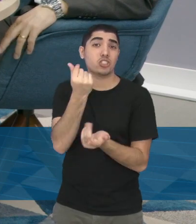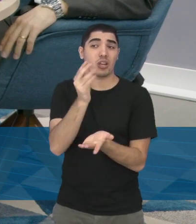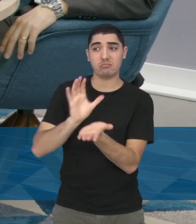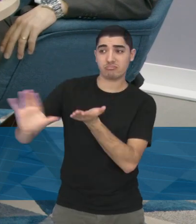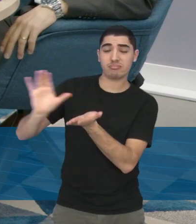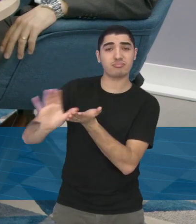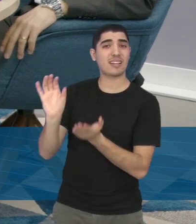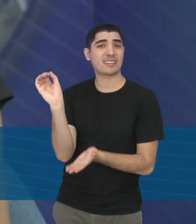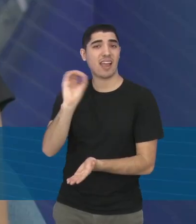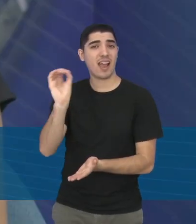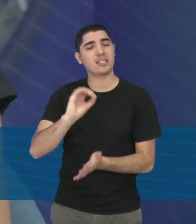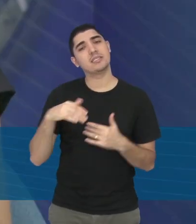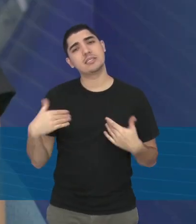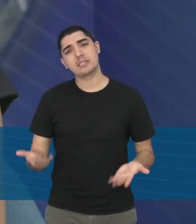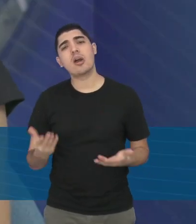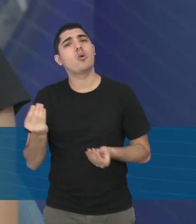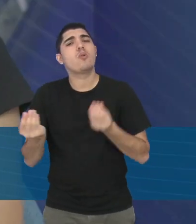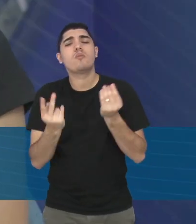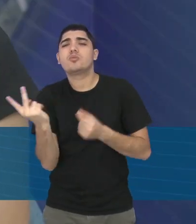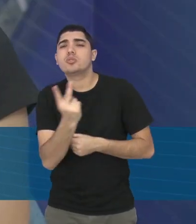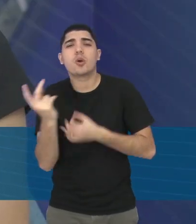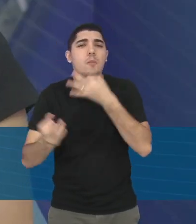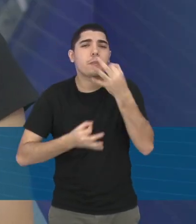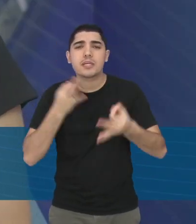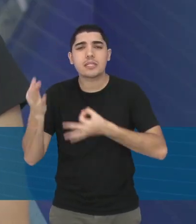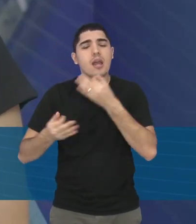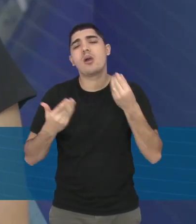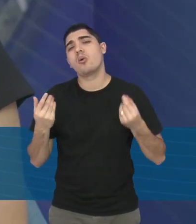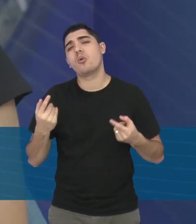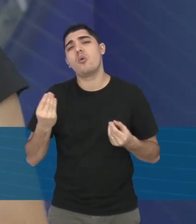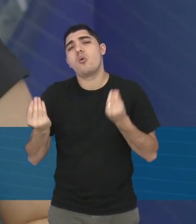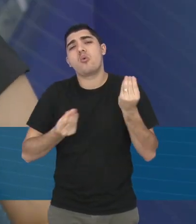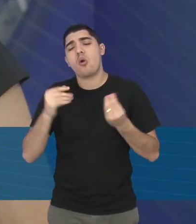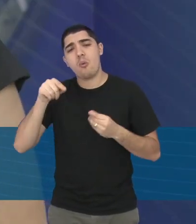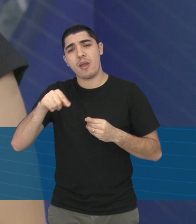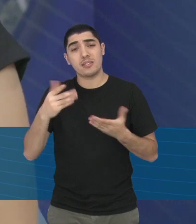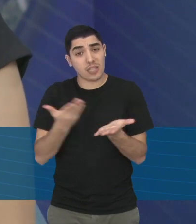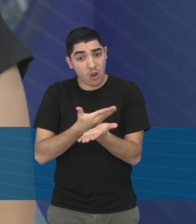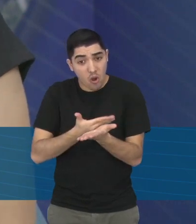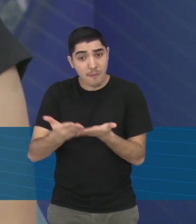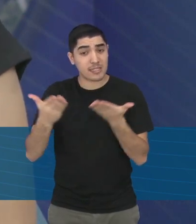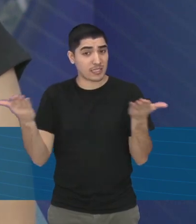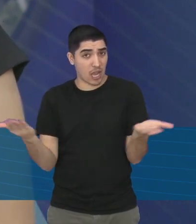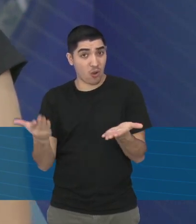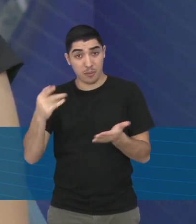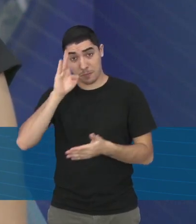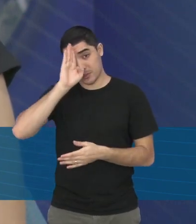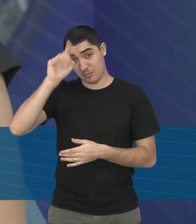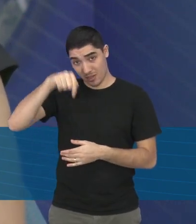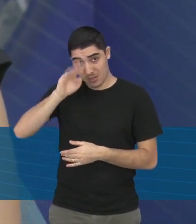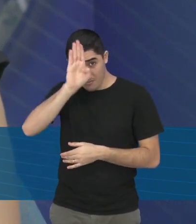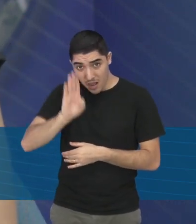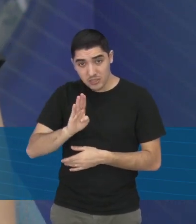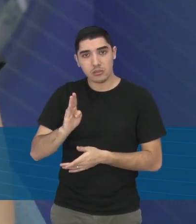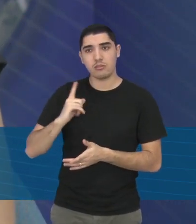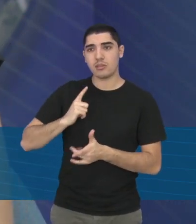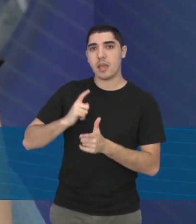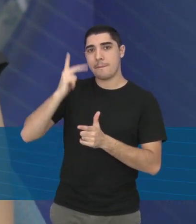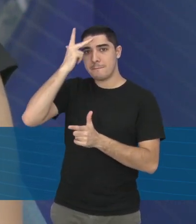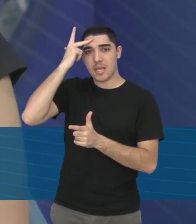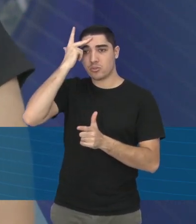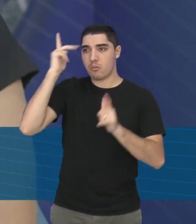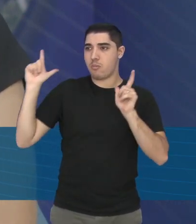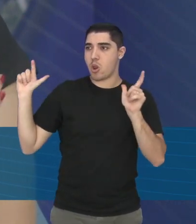falassem um pouquinho como que esse modelo que está acontecendo agora, principalmente no nosso país, de cada vez menos pessoas